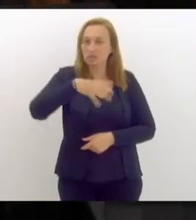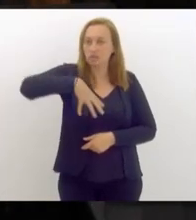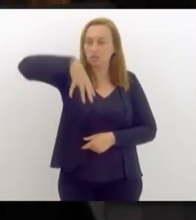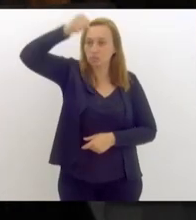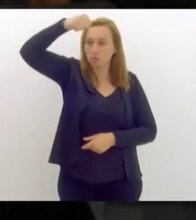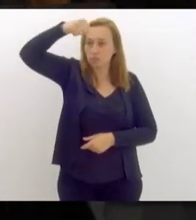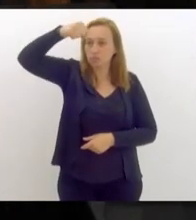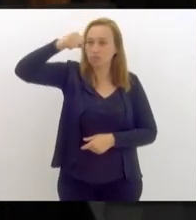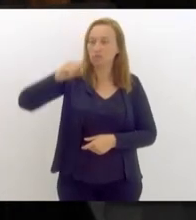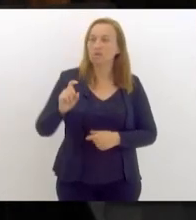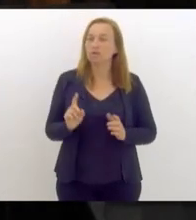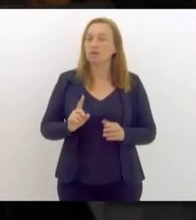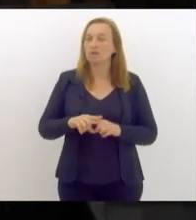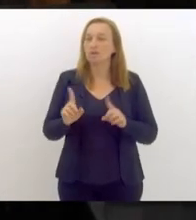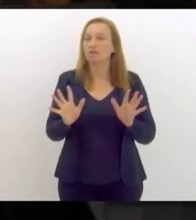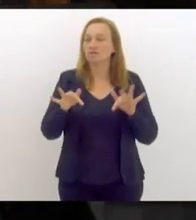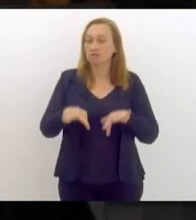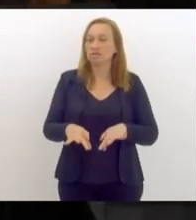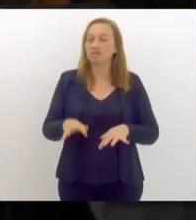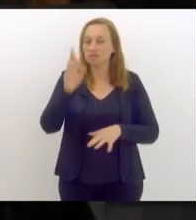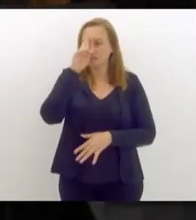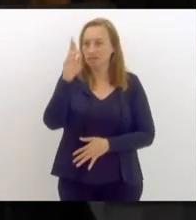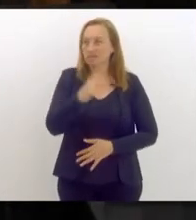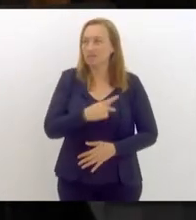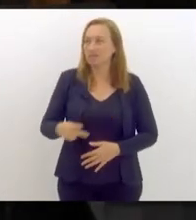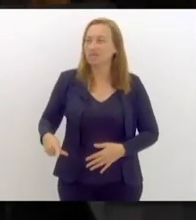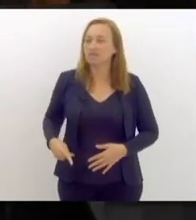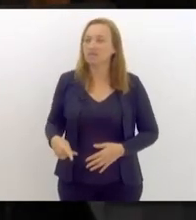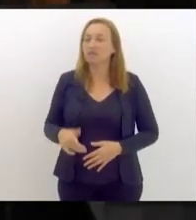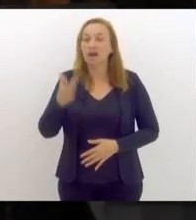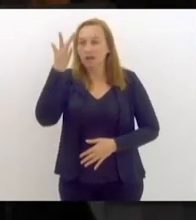mas para concluir senhora Presidente amanhã